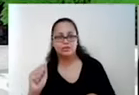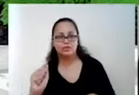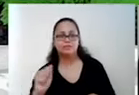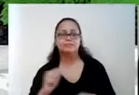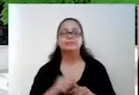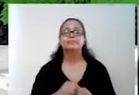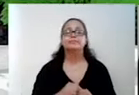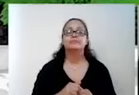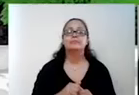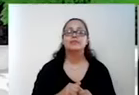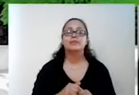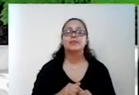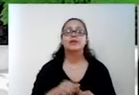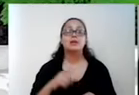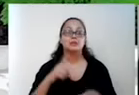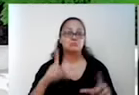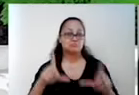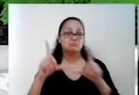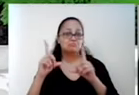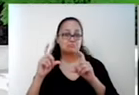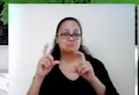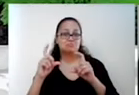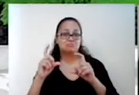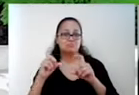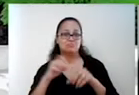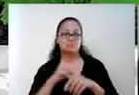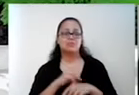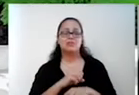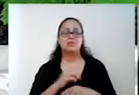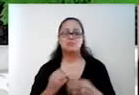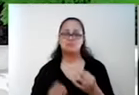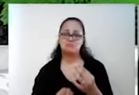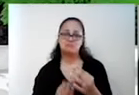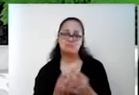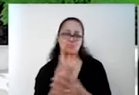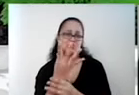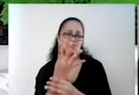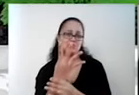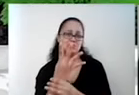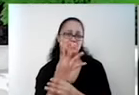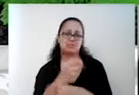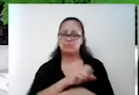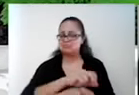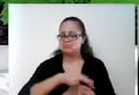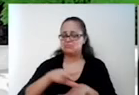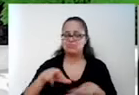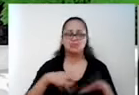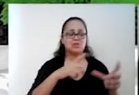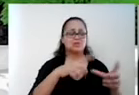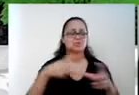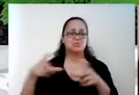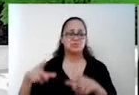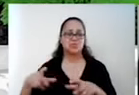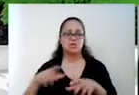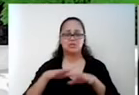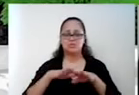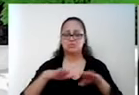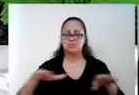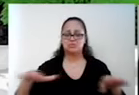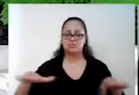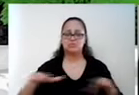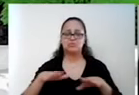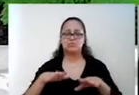samambaias. A samambaia ela pode crescer em vários locais. No chão, no solo, no tronco de árvores, sobre